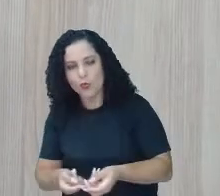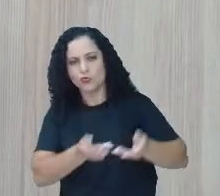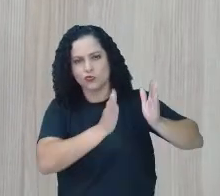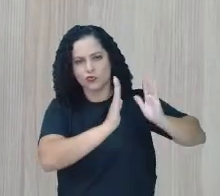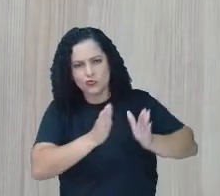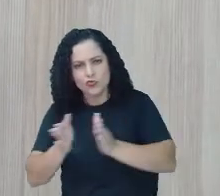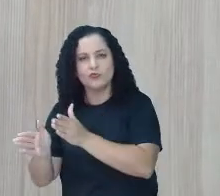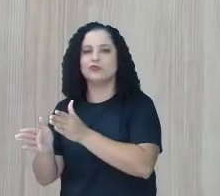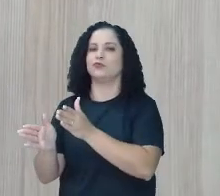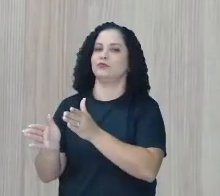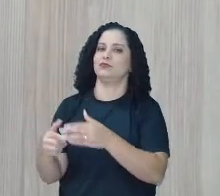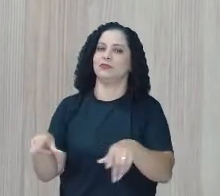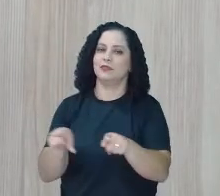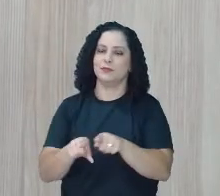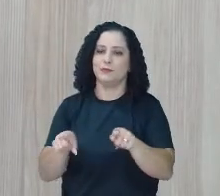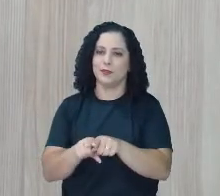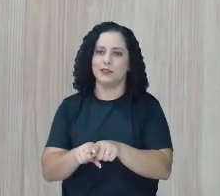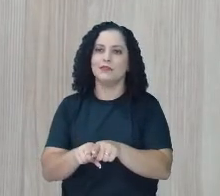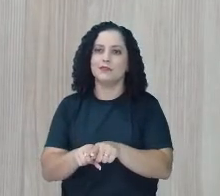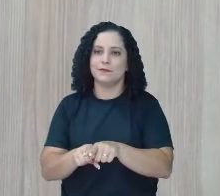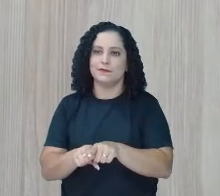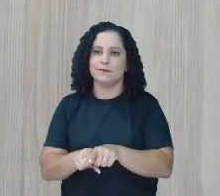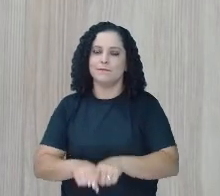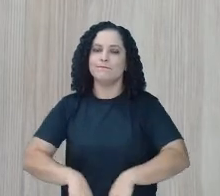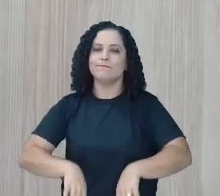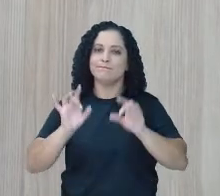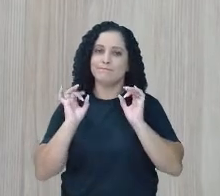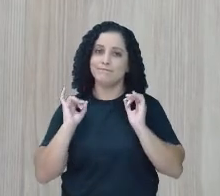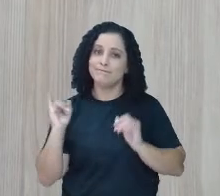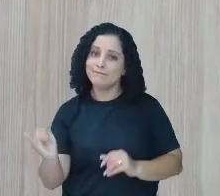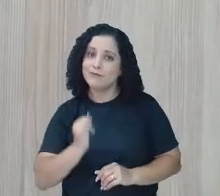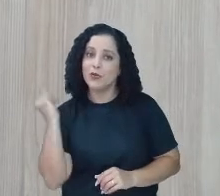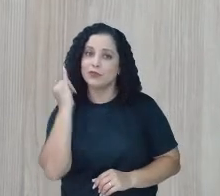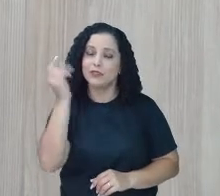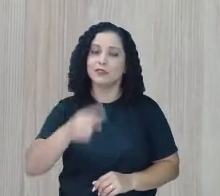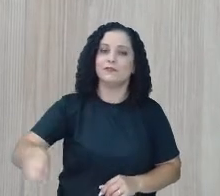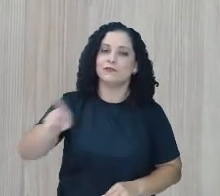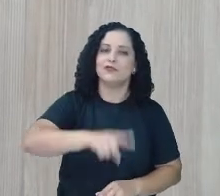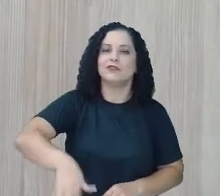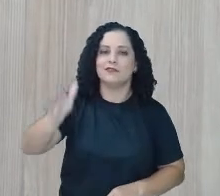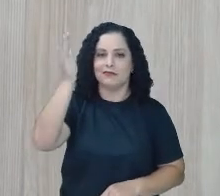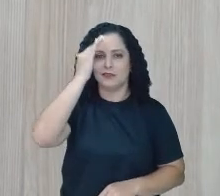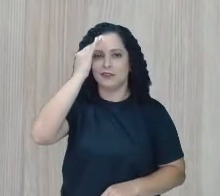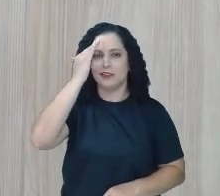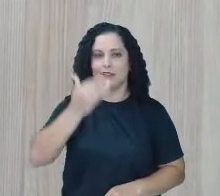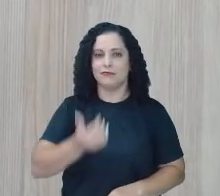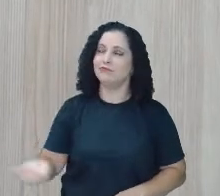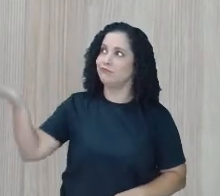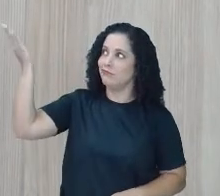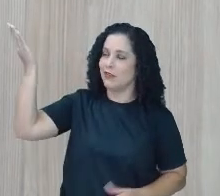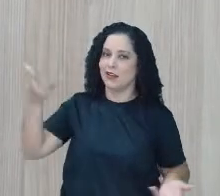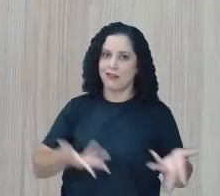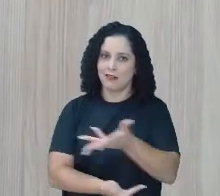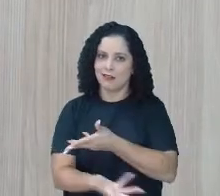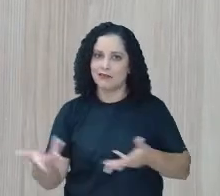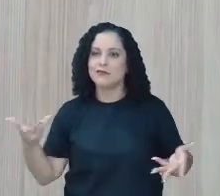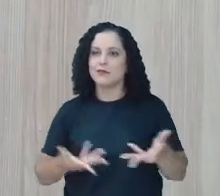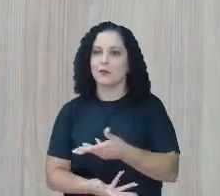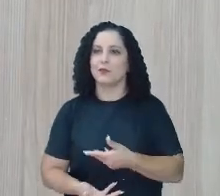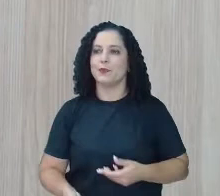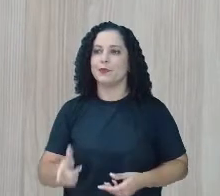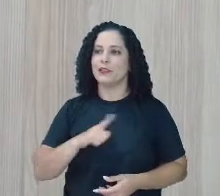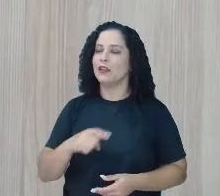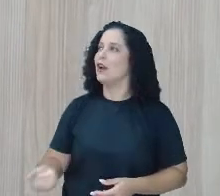outros vértices. E é primordial que você entenda aí essa relação, tá? Então, quando eu tenho aí, por